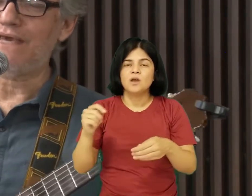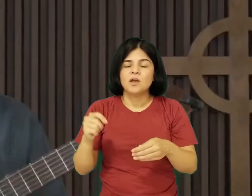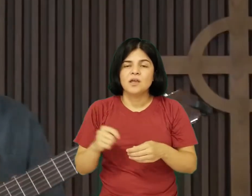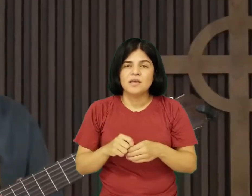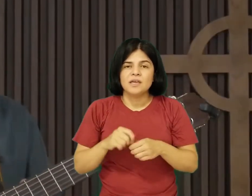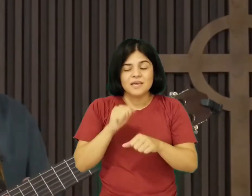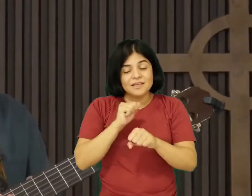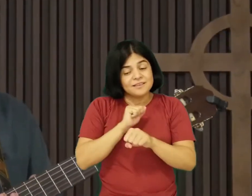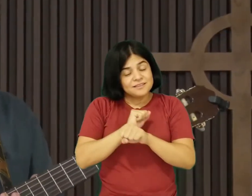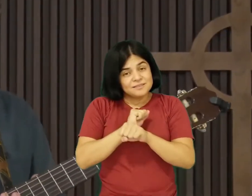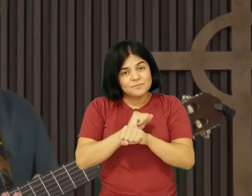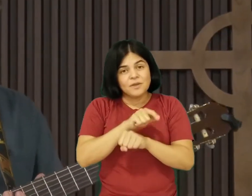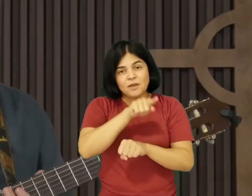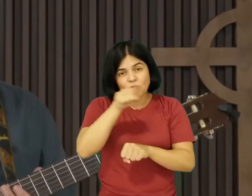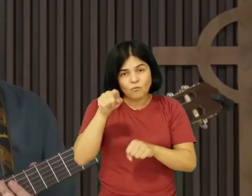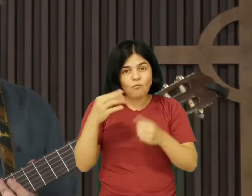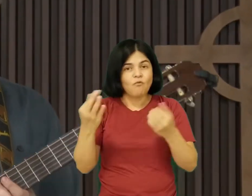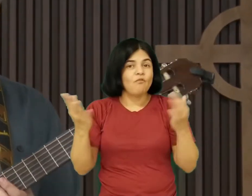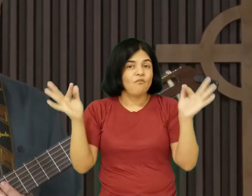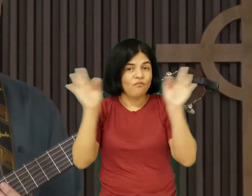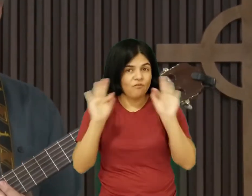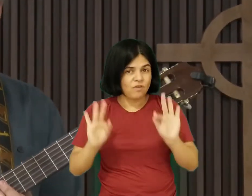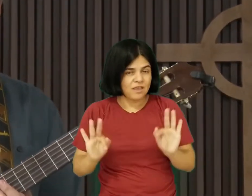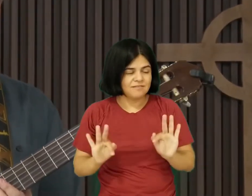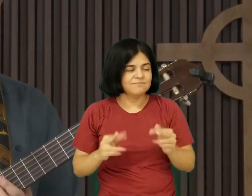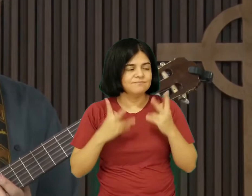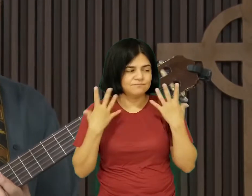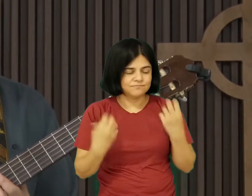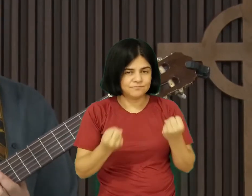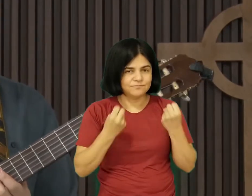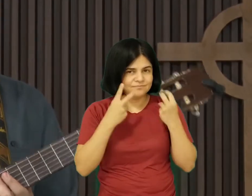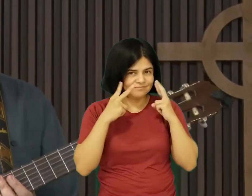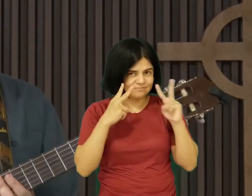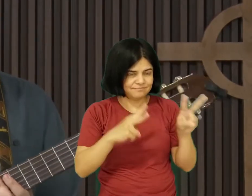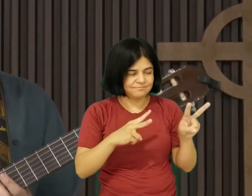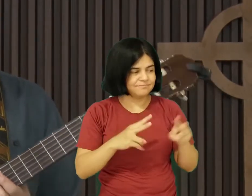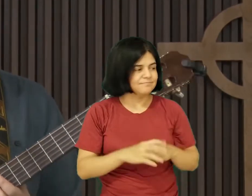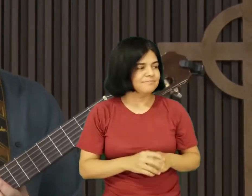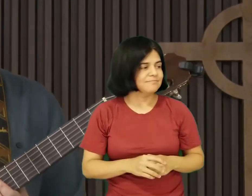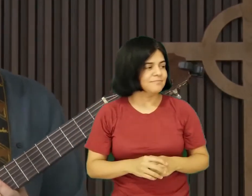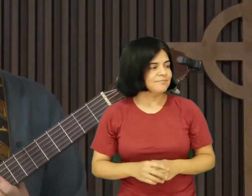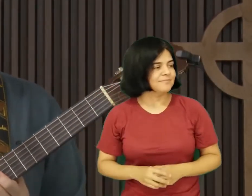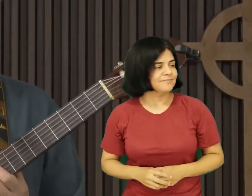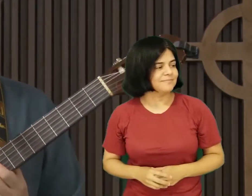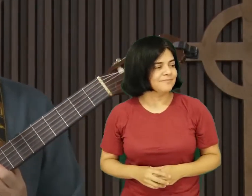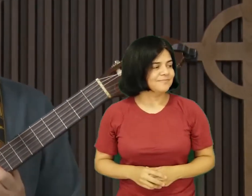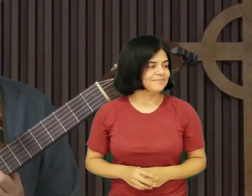espero que alegre o seu coração. Vamos assistir esse vídeo e prestar bastante atenção nele.